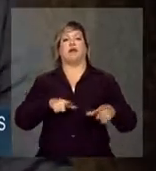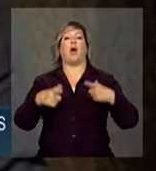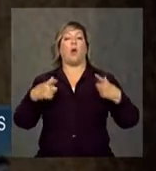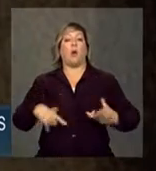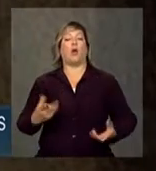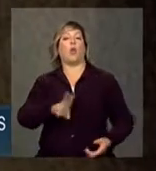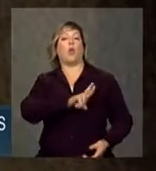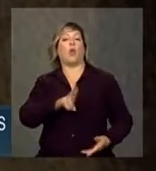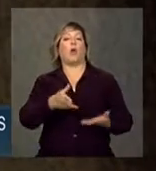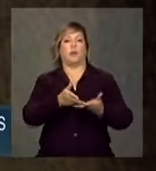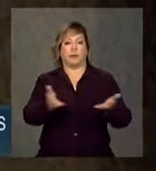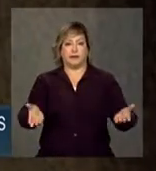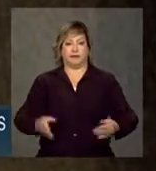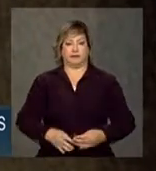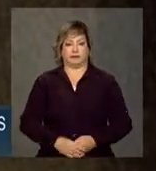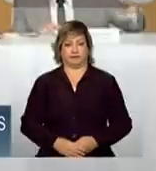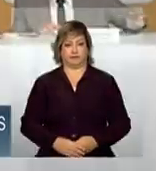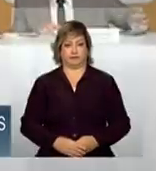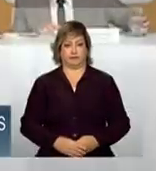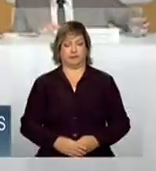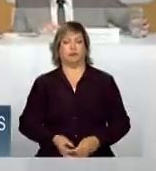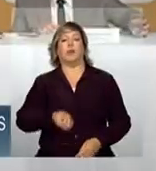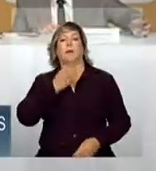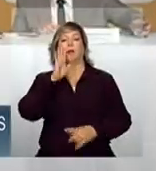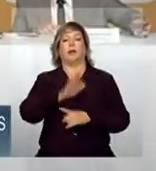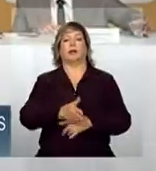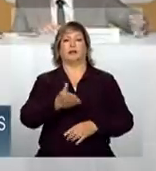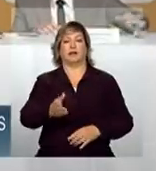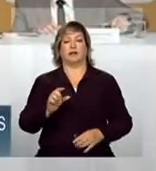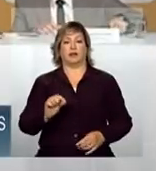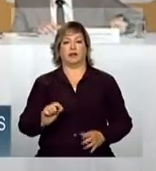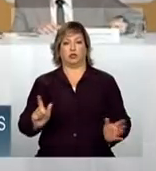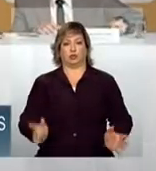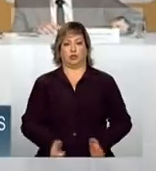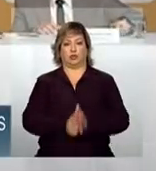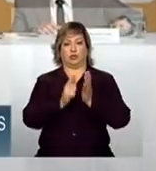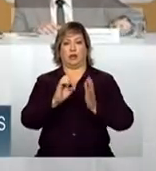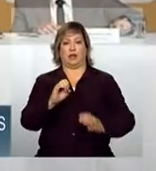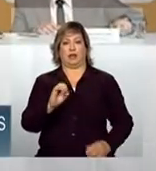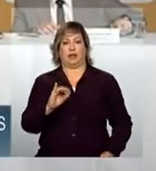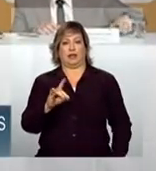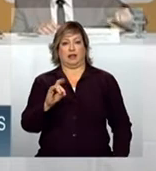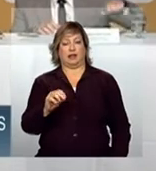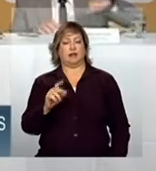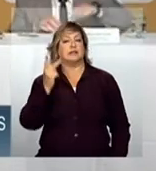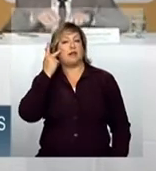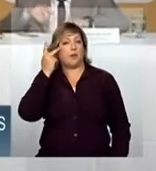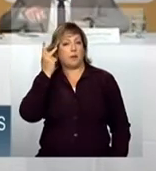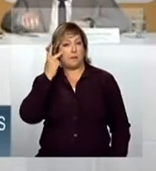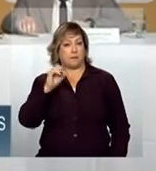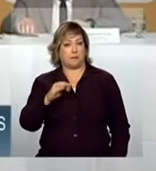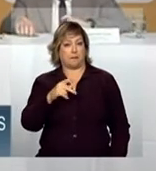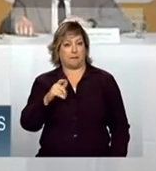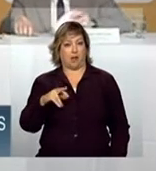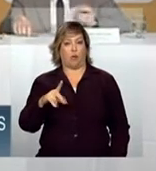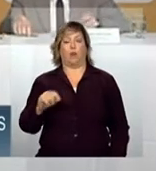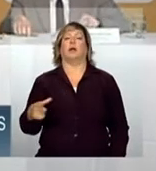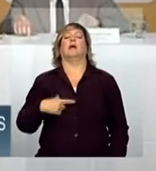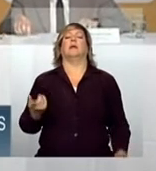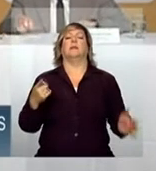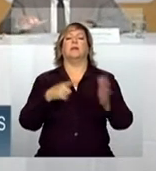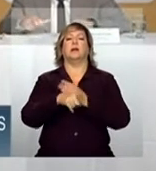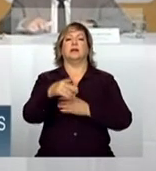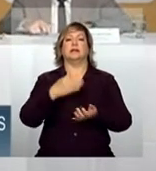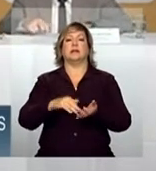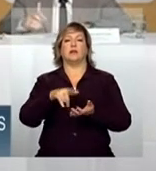Thiago. Boa tarde, Thiago Rogério, do Jornal Estado de São Paulo. Para o secretário, o senhor começou a falar sobre essa